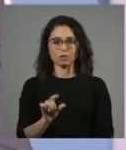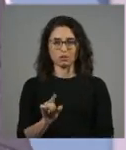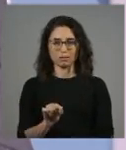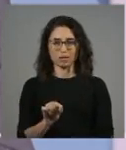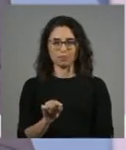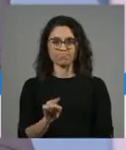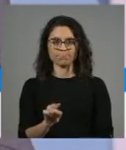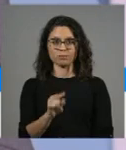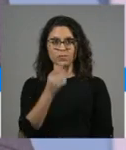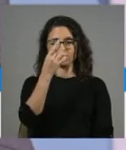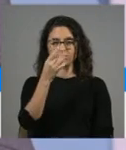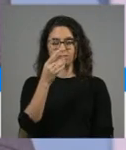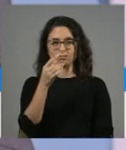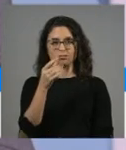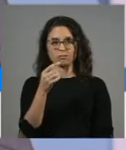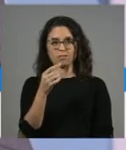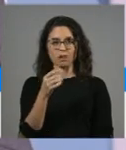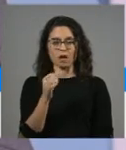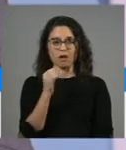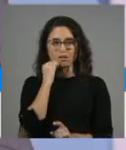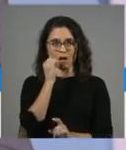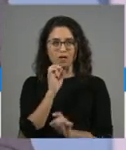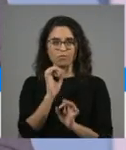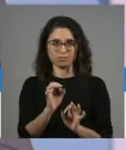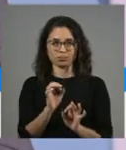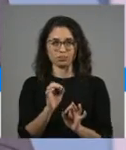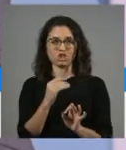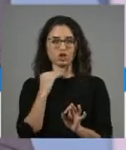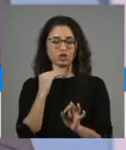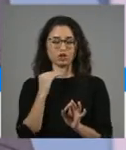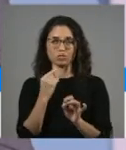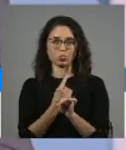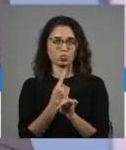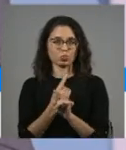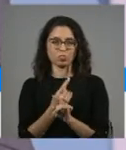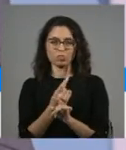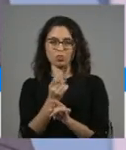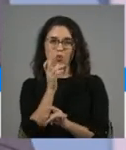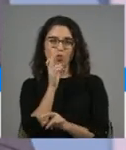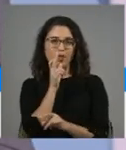um trabalho tragédia para as vítimas em defesas